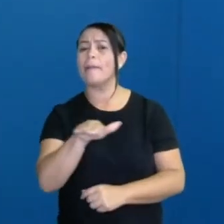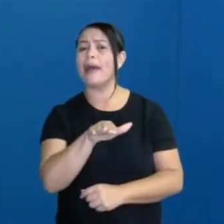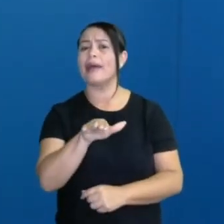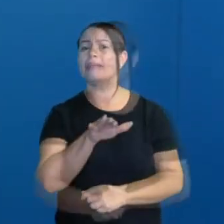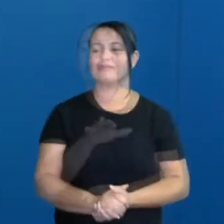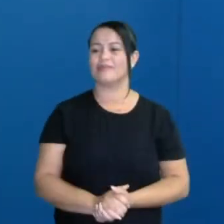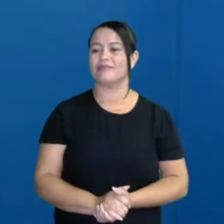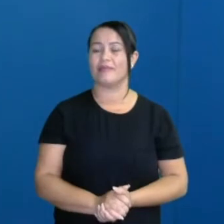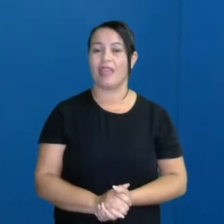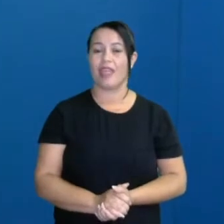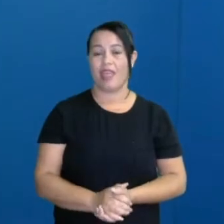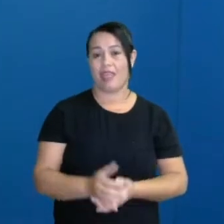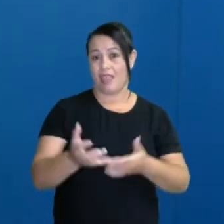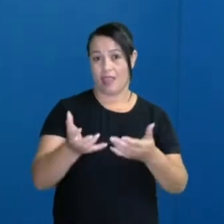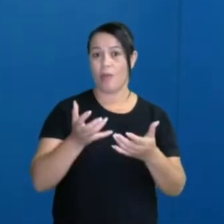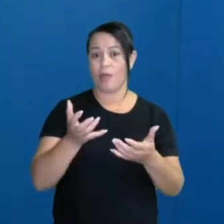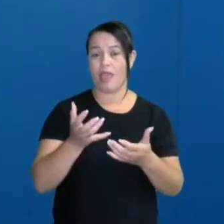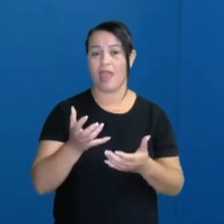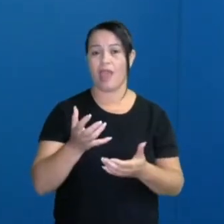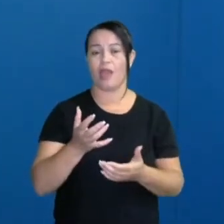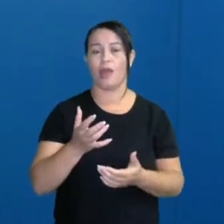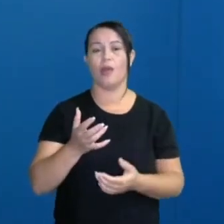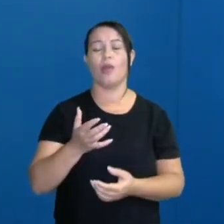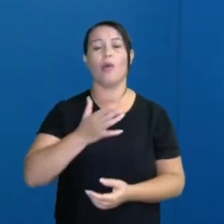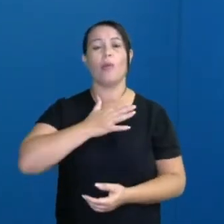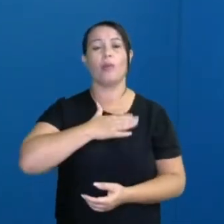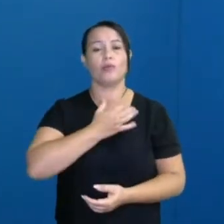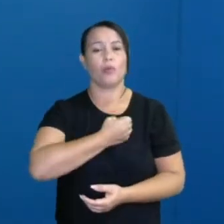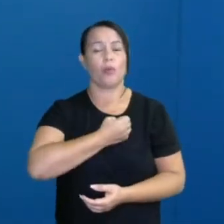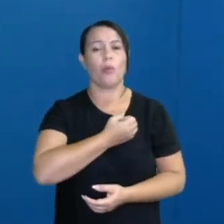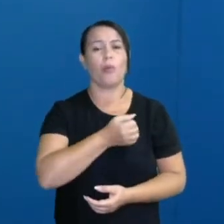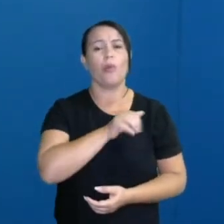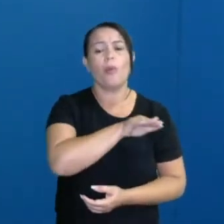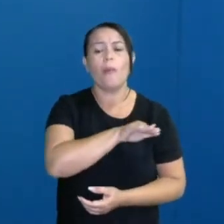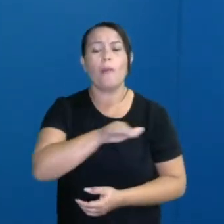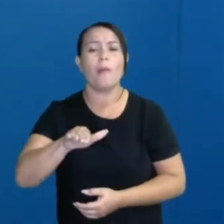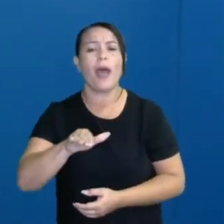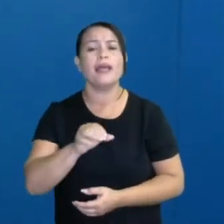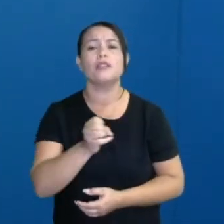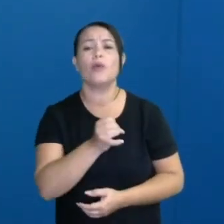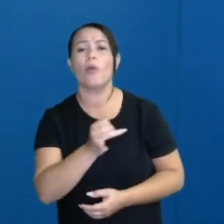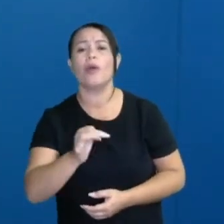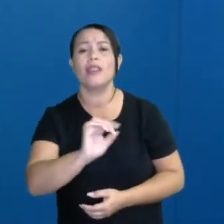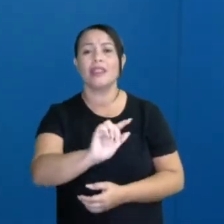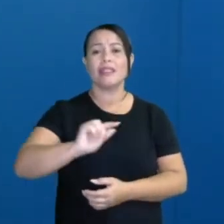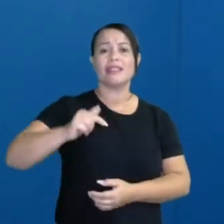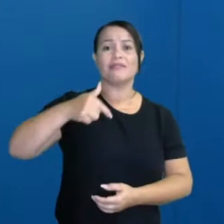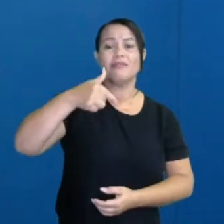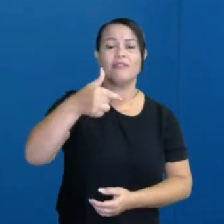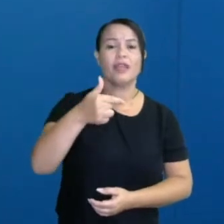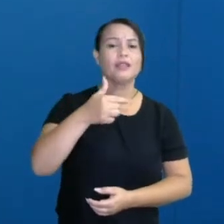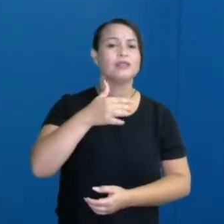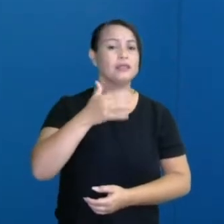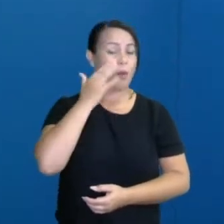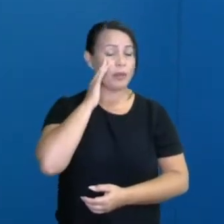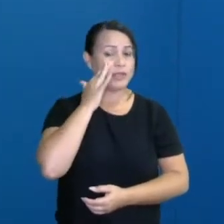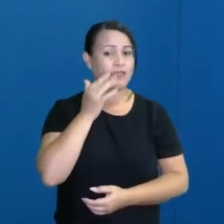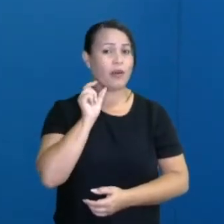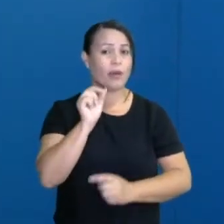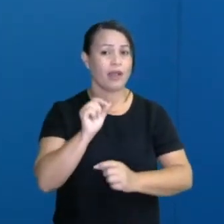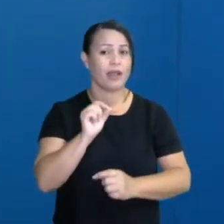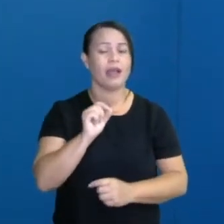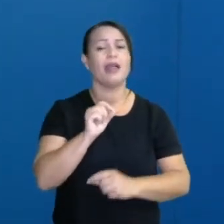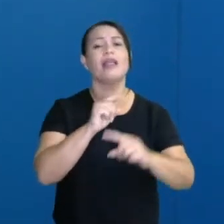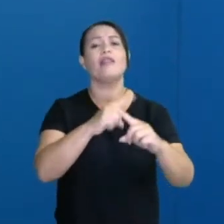meu expoente. Eu quero a minha base, a quantidade de vezes do meu expoente. Não é isso? Então, aqui a minha base é